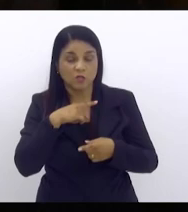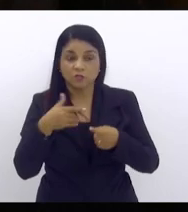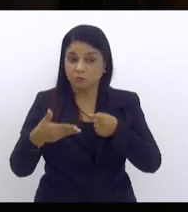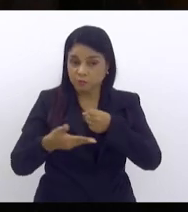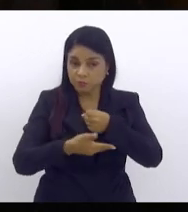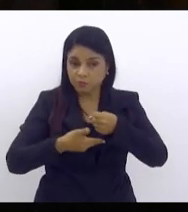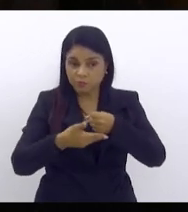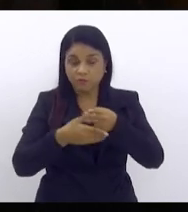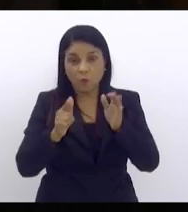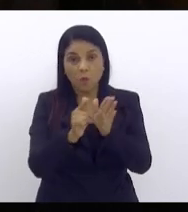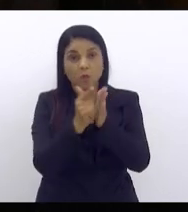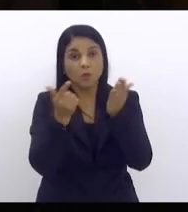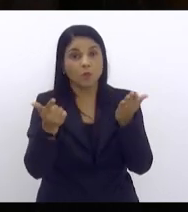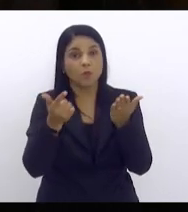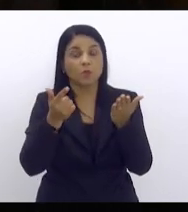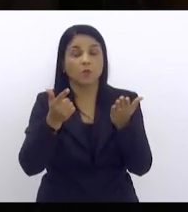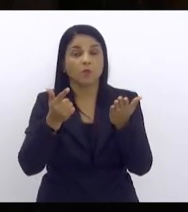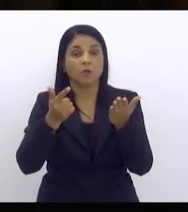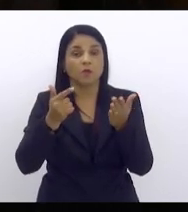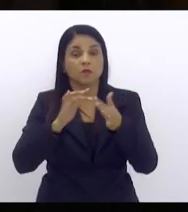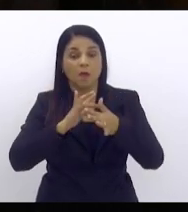saiu na mídia,